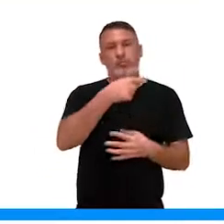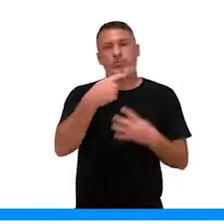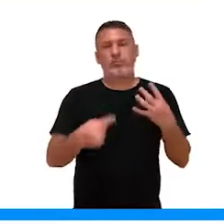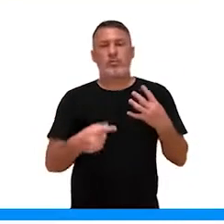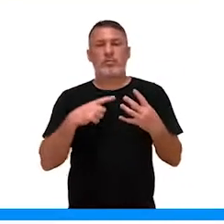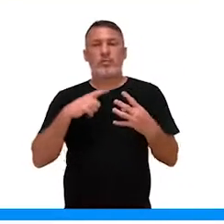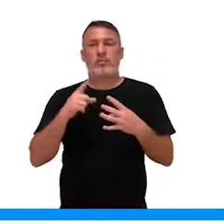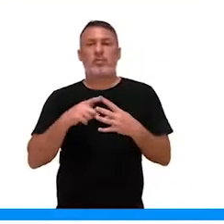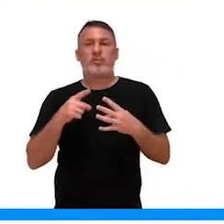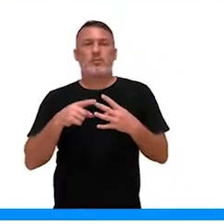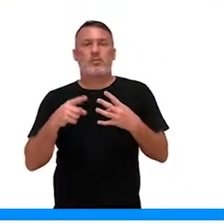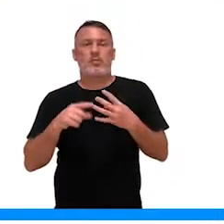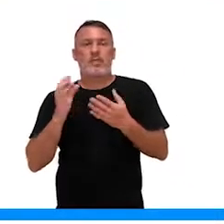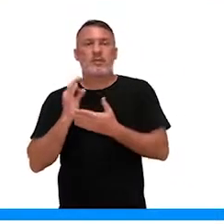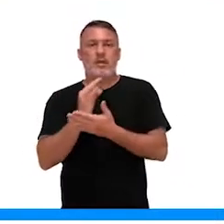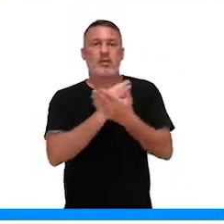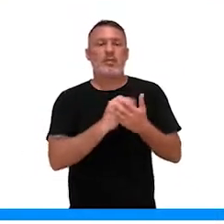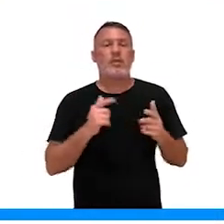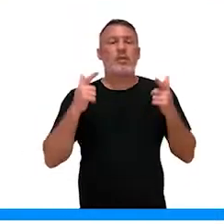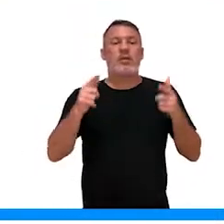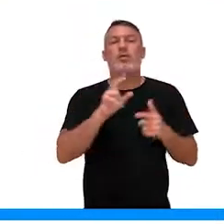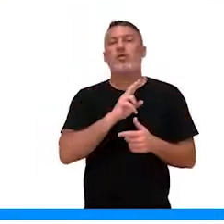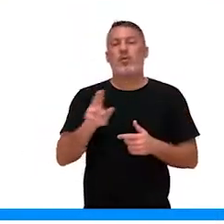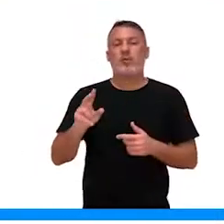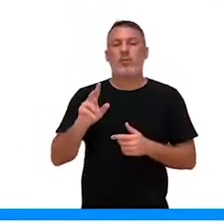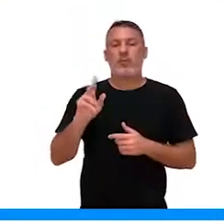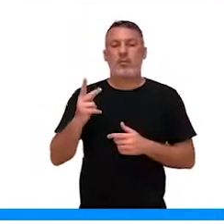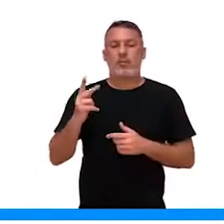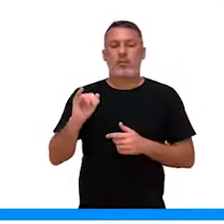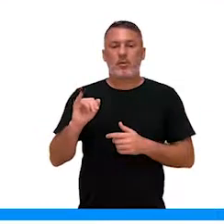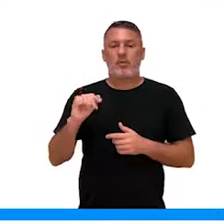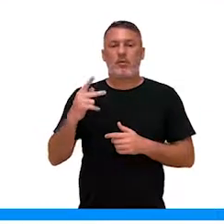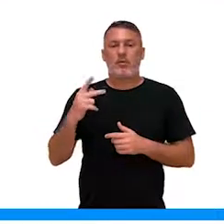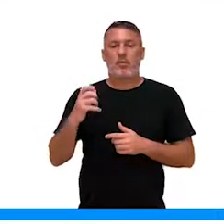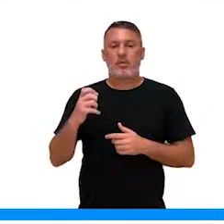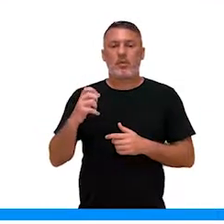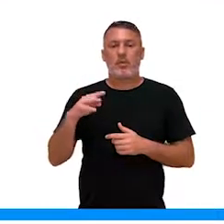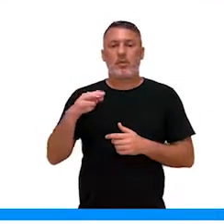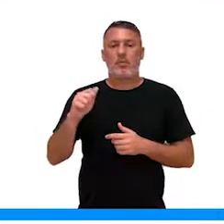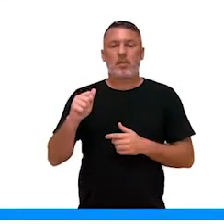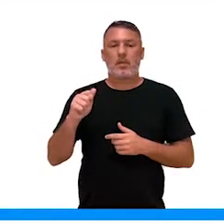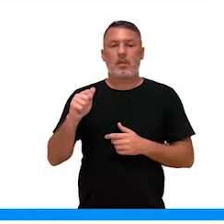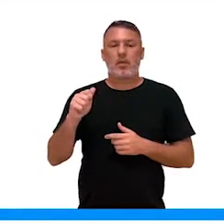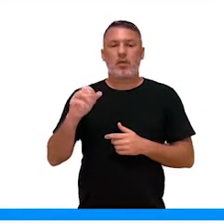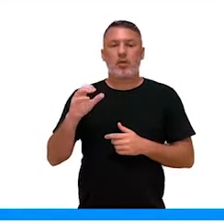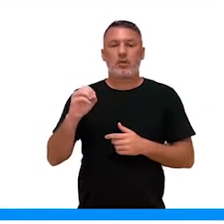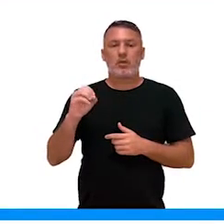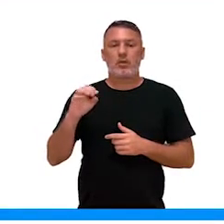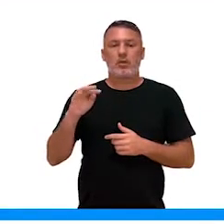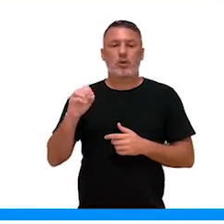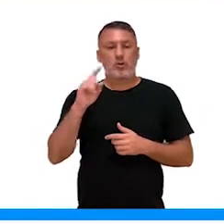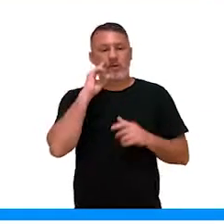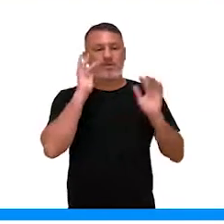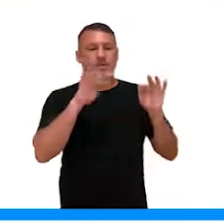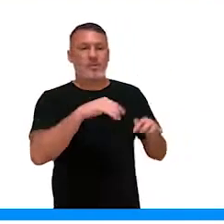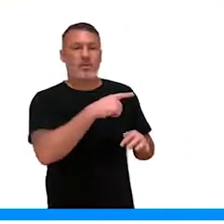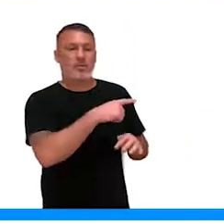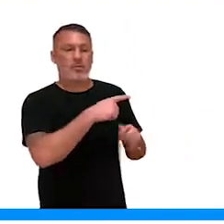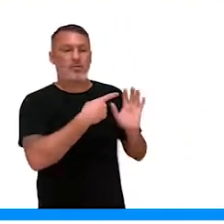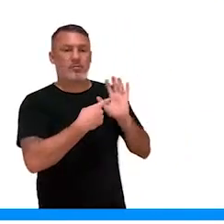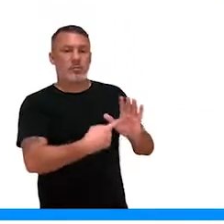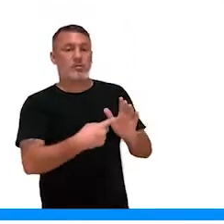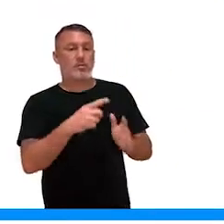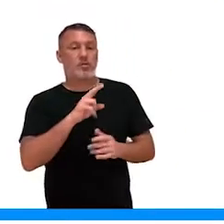processo, nós temos 4 células, que são chamadas de espermátides, como a gente pode ver ali no final